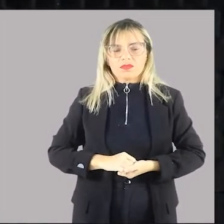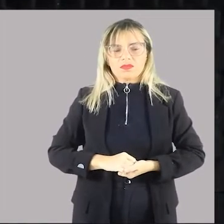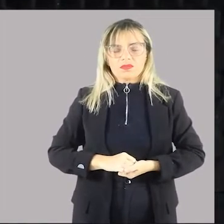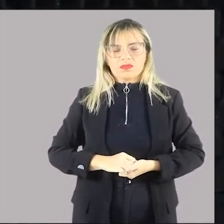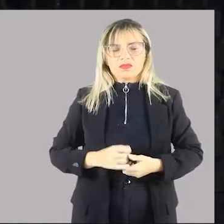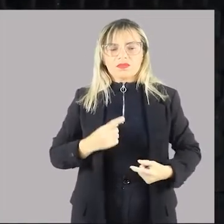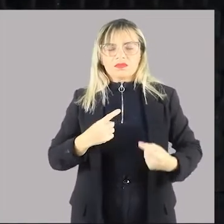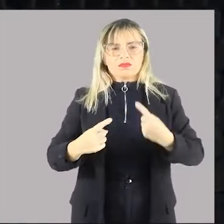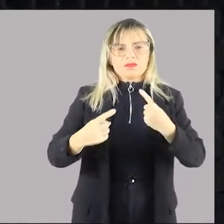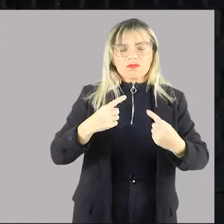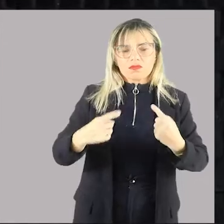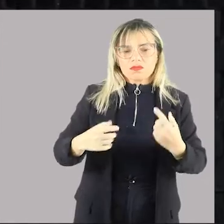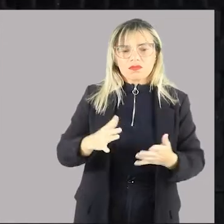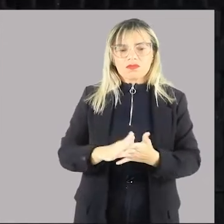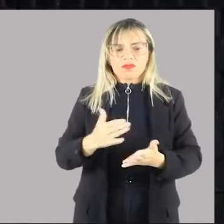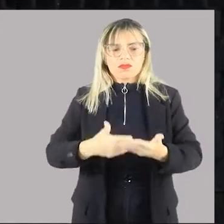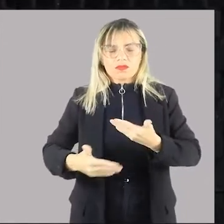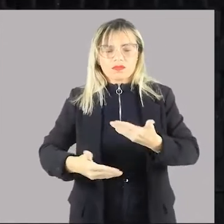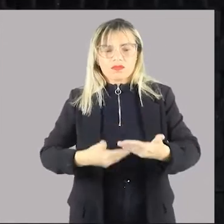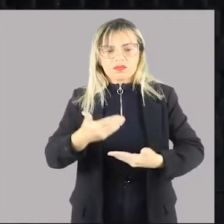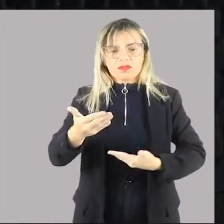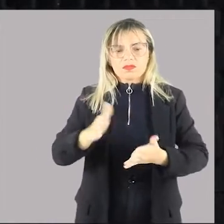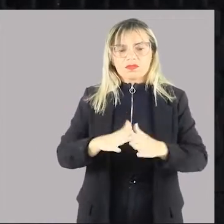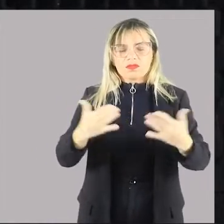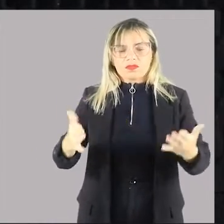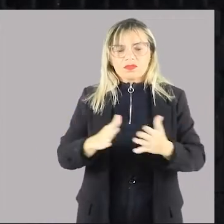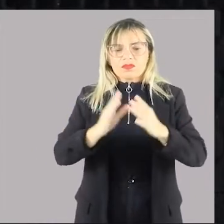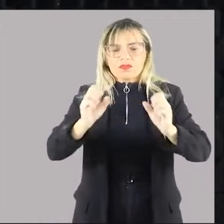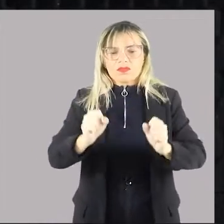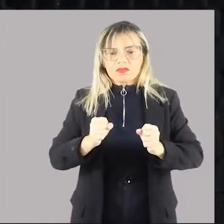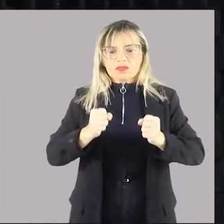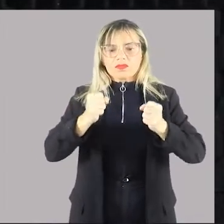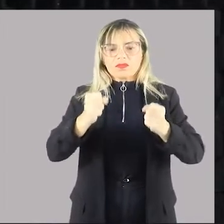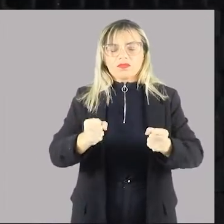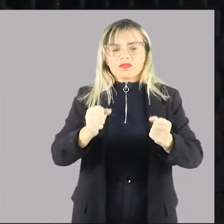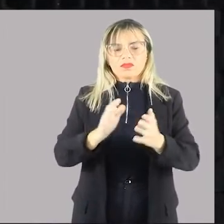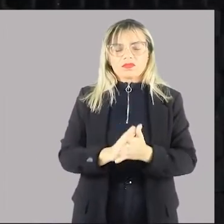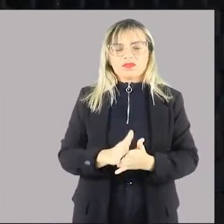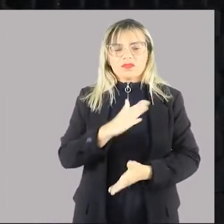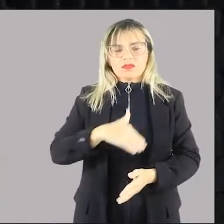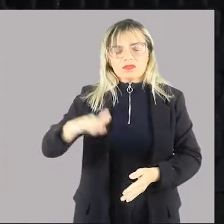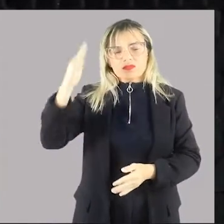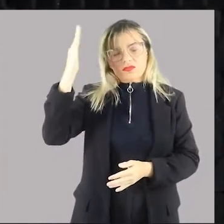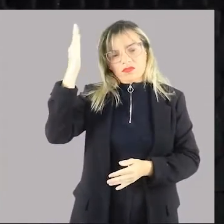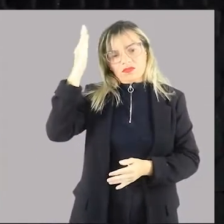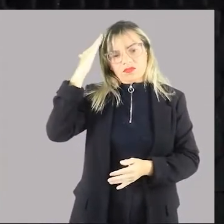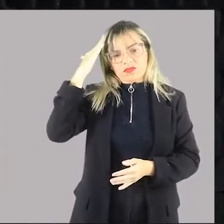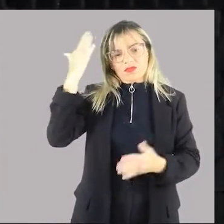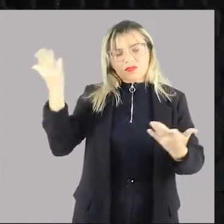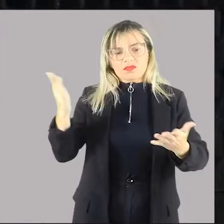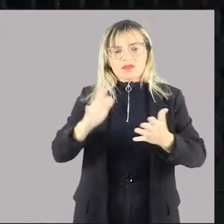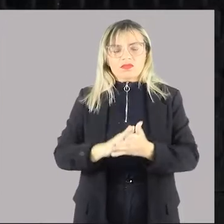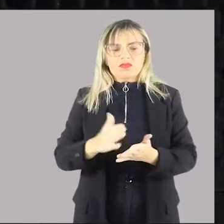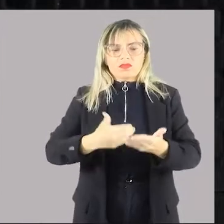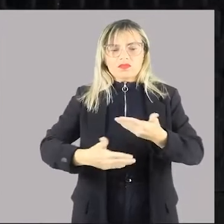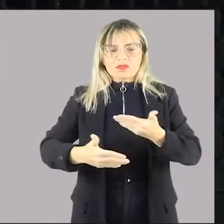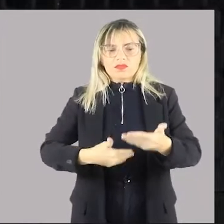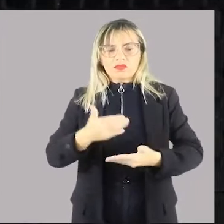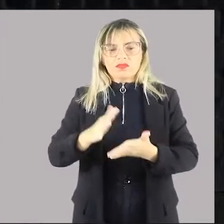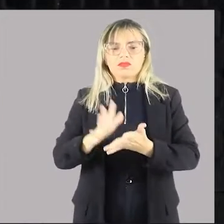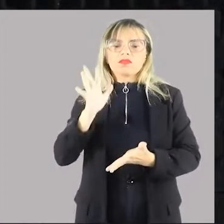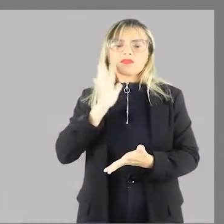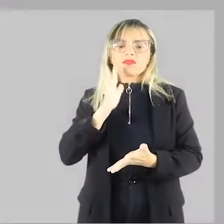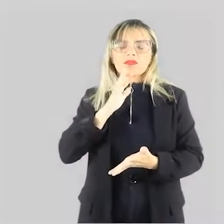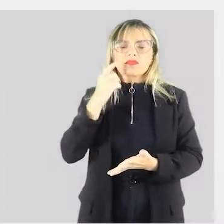para discutir com vocês, né? Até mesmo para que a gente possa ter o entendimento aí dessa dinâmica, uma questão bem